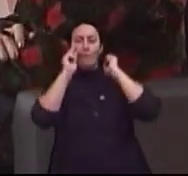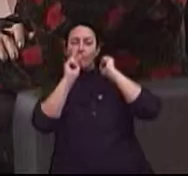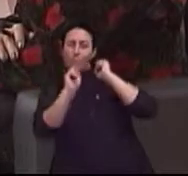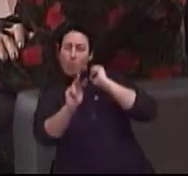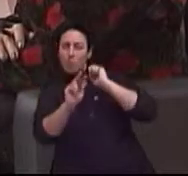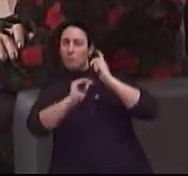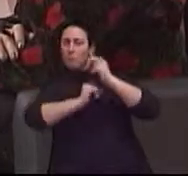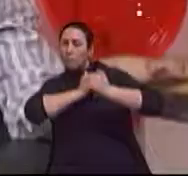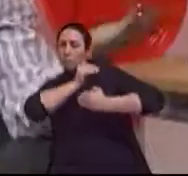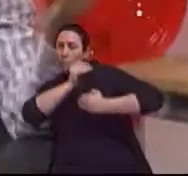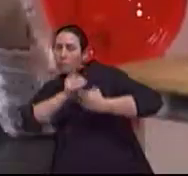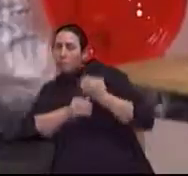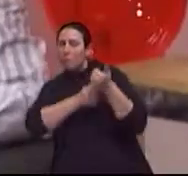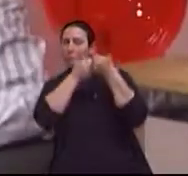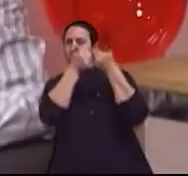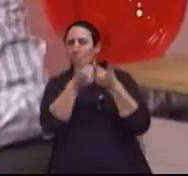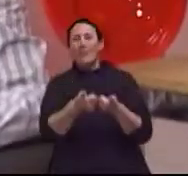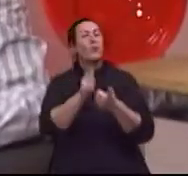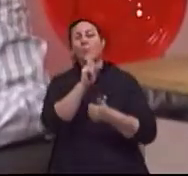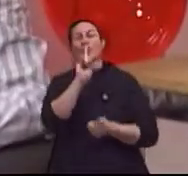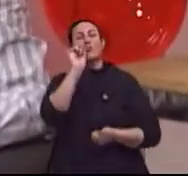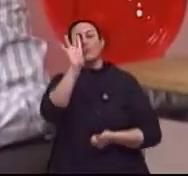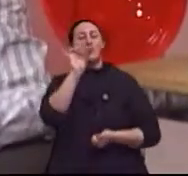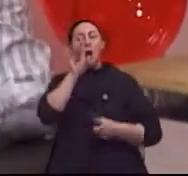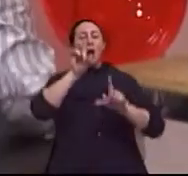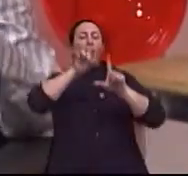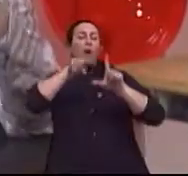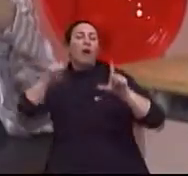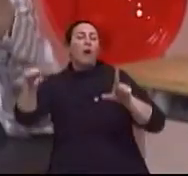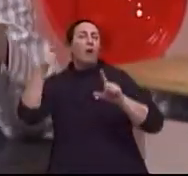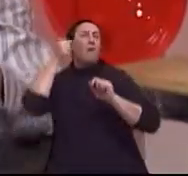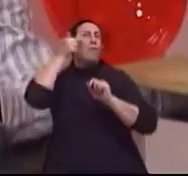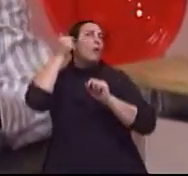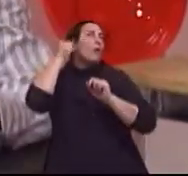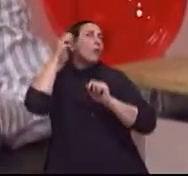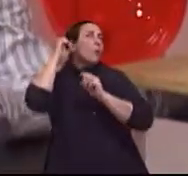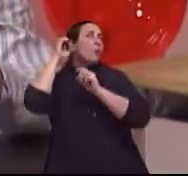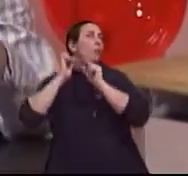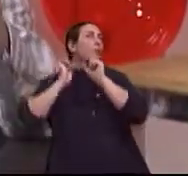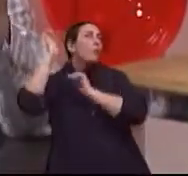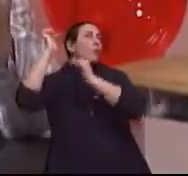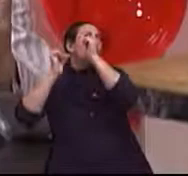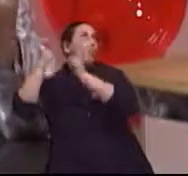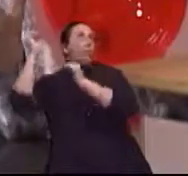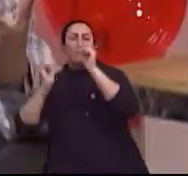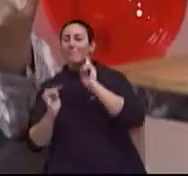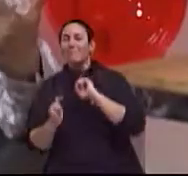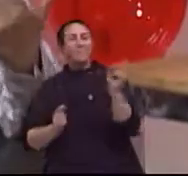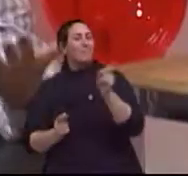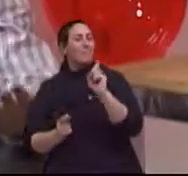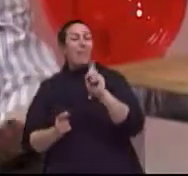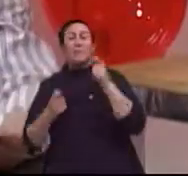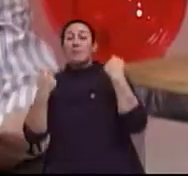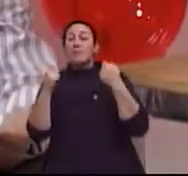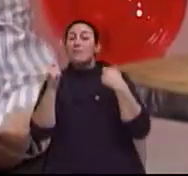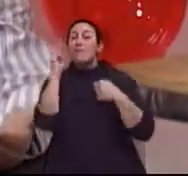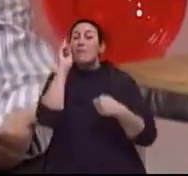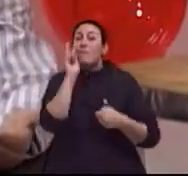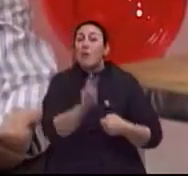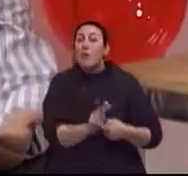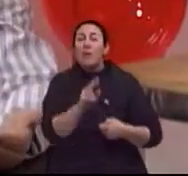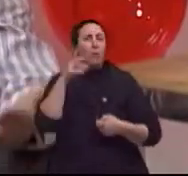do processamento auditivo. Hoje não é só fazer uma audiometria. A gente precisa fazer a audiometria e pesquisar como é que estão as